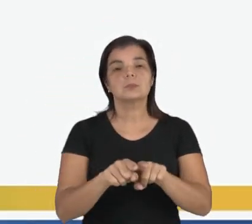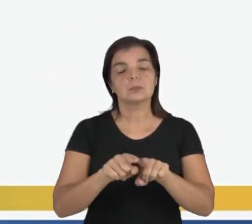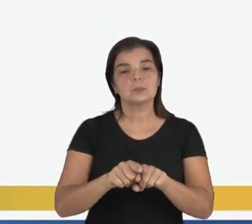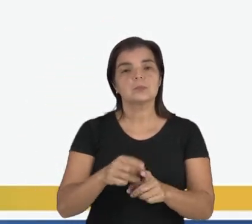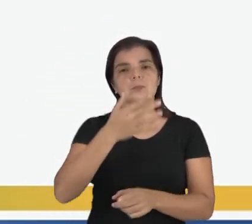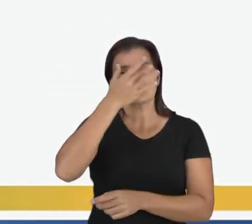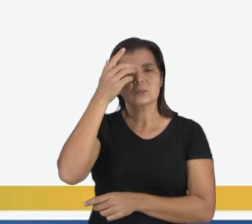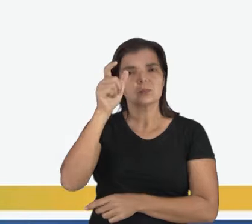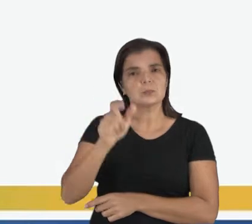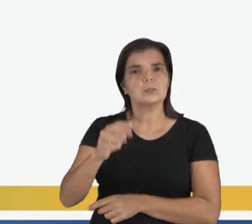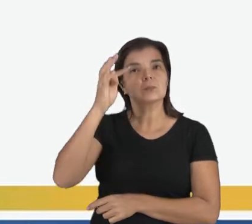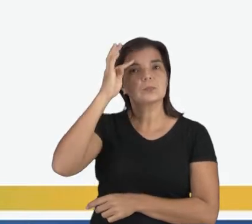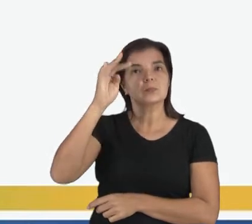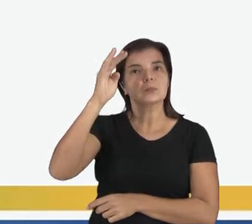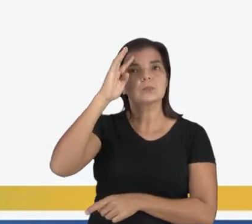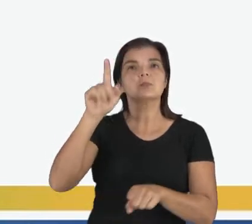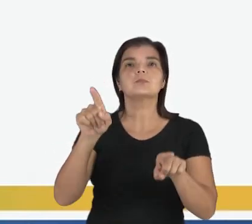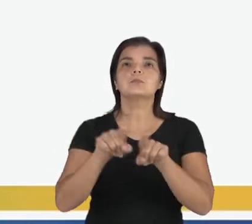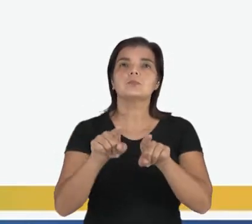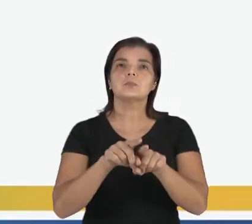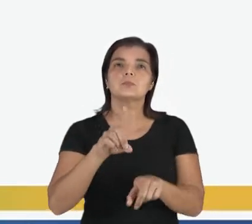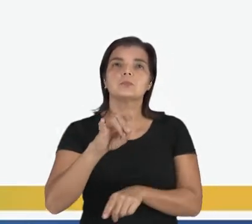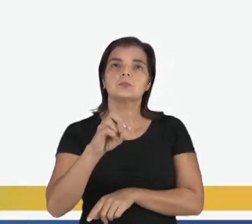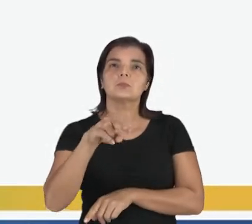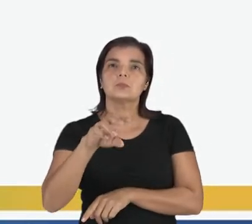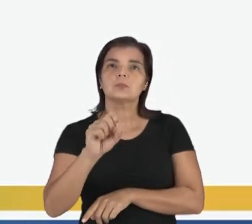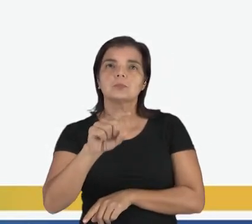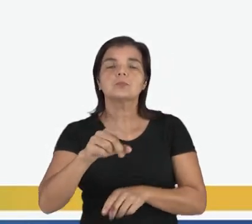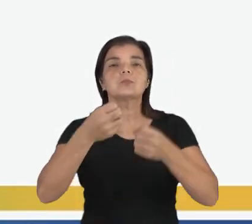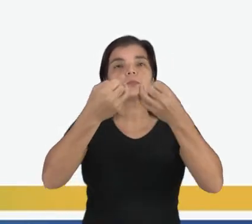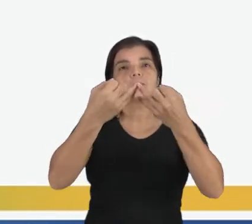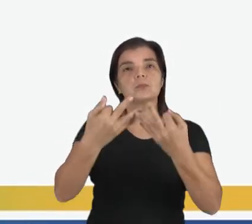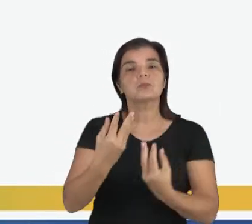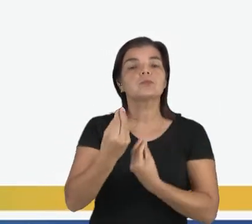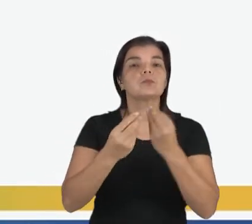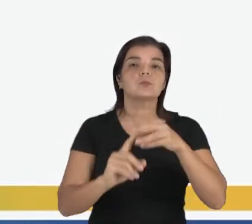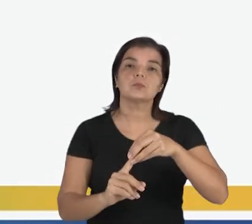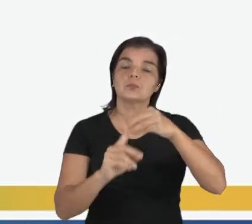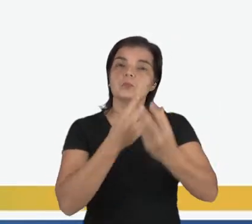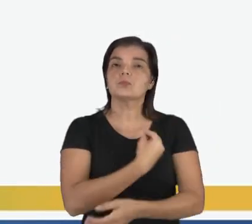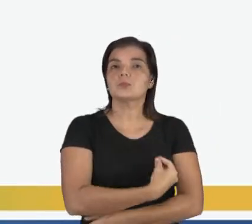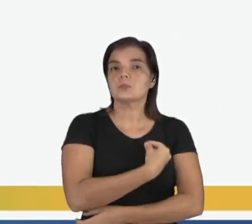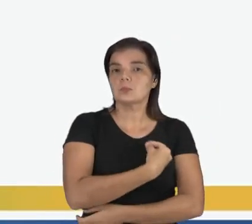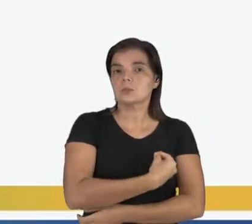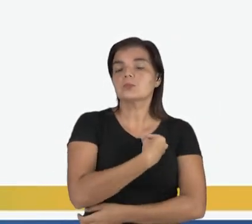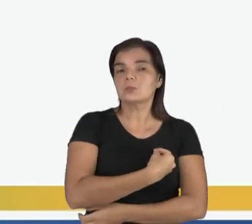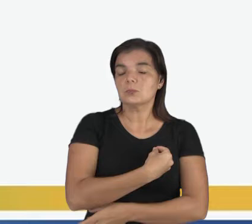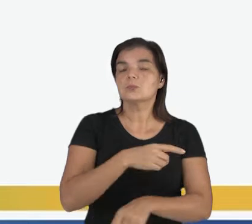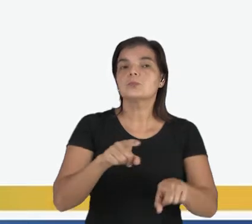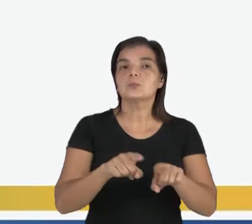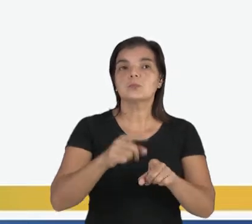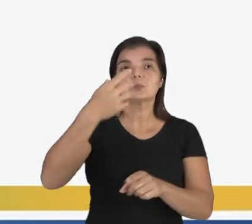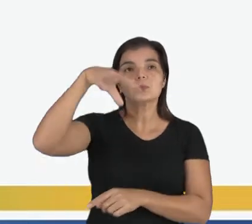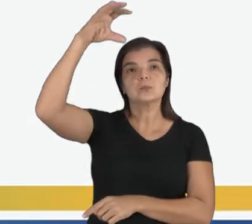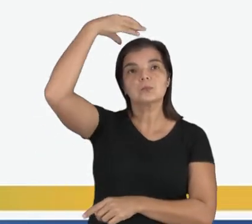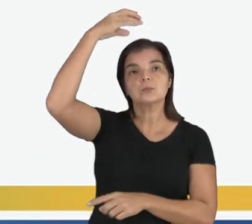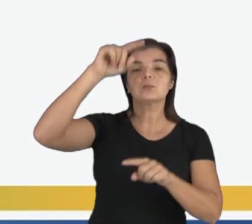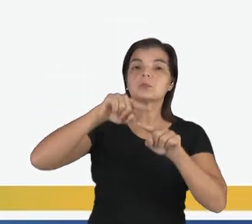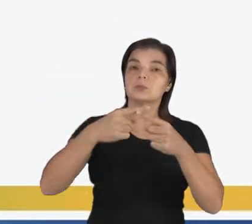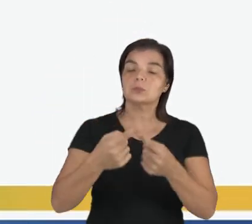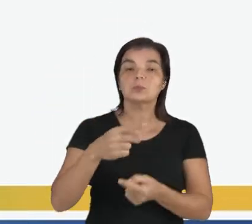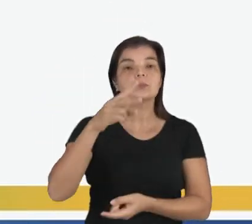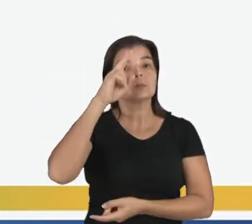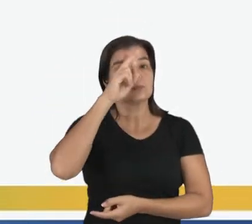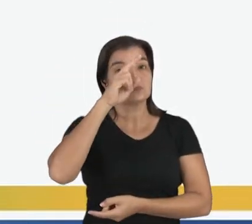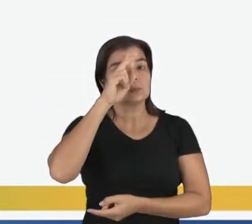sobre ela, a gente tem a Disney também que vai retratar essa história como a única sobrevivente da dinastia, né, mas assim,